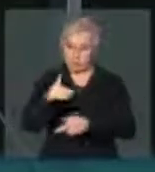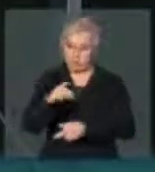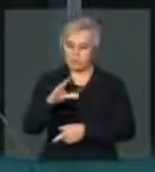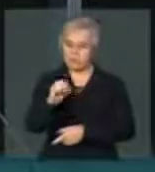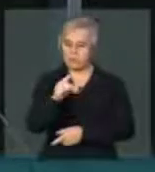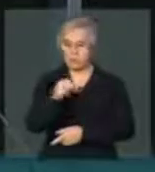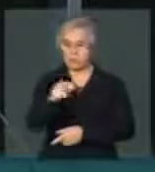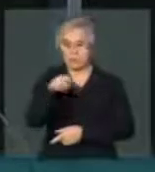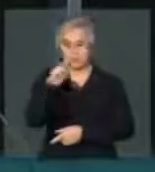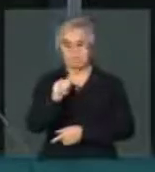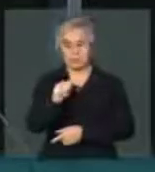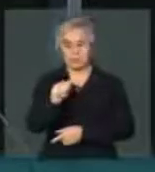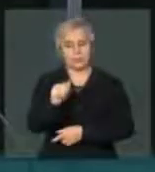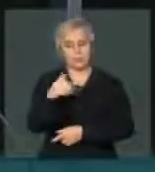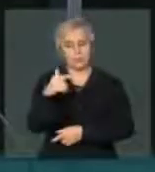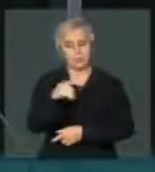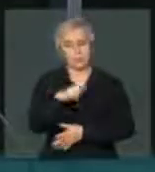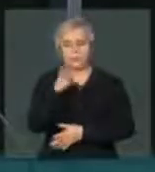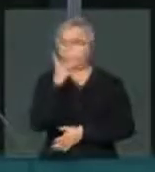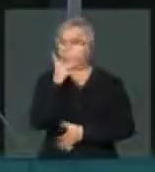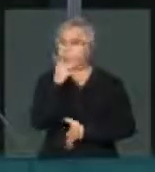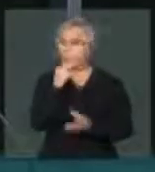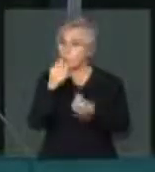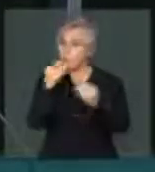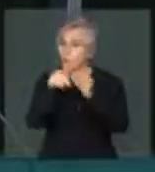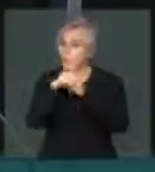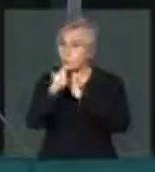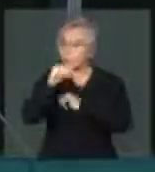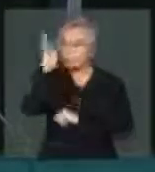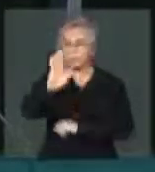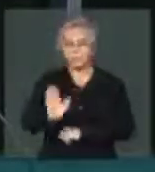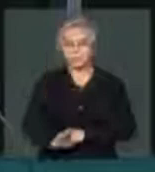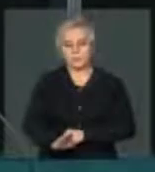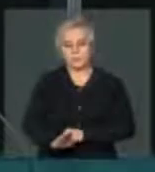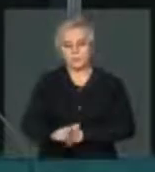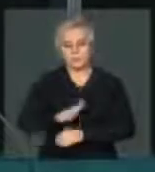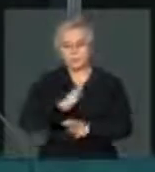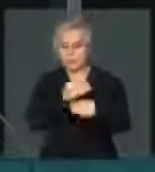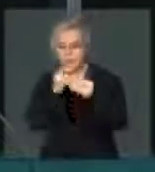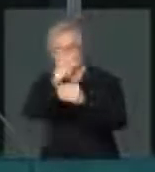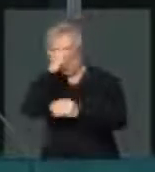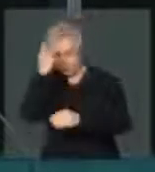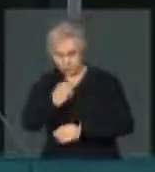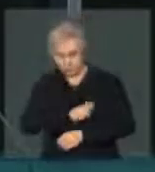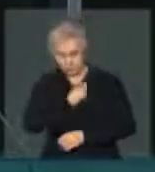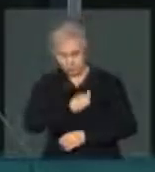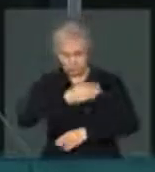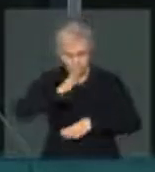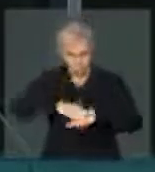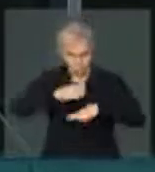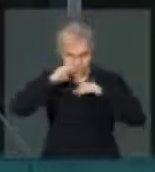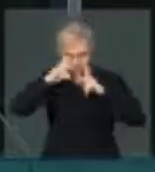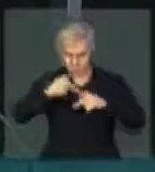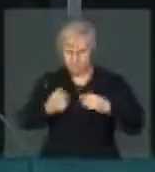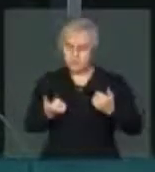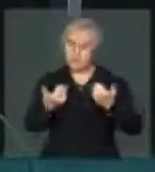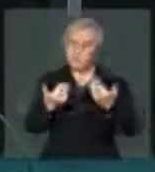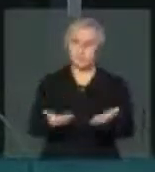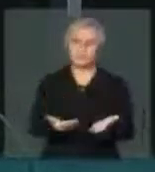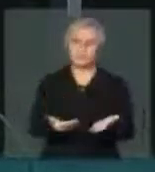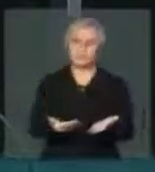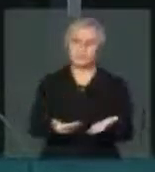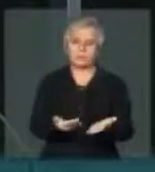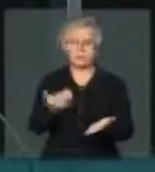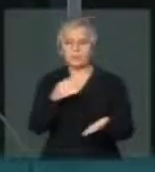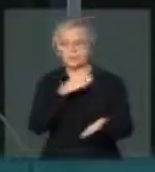Brasil levou muito tempo, teve gente que deu a sua própria vida para conseguir o direito de votar.